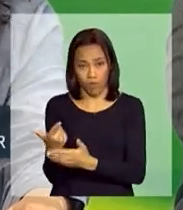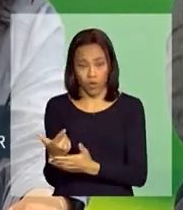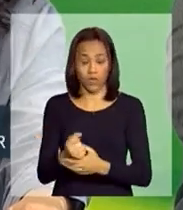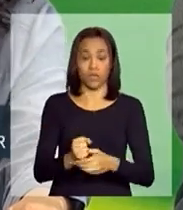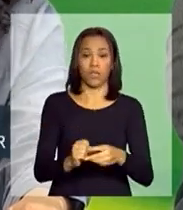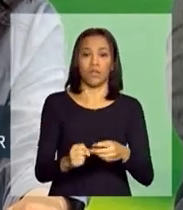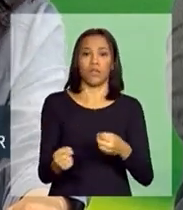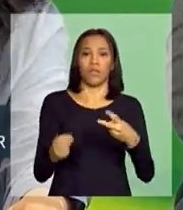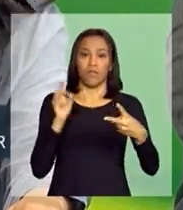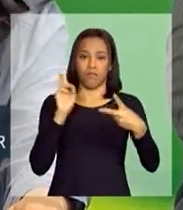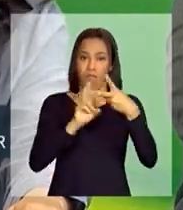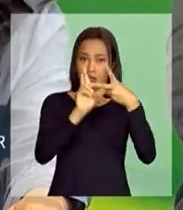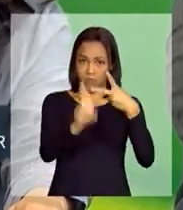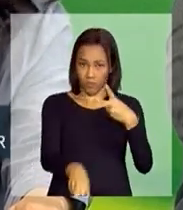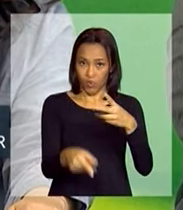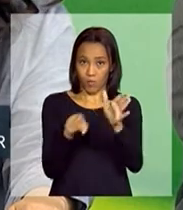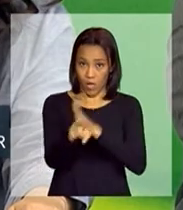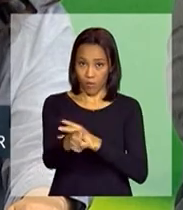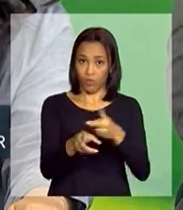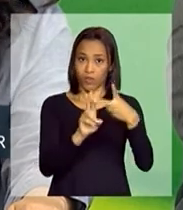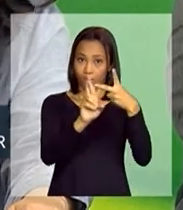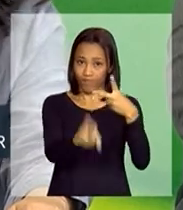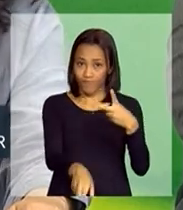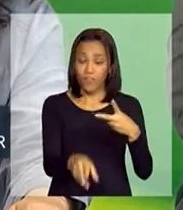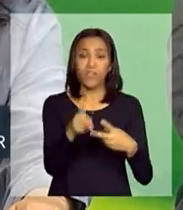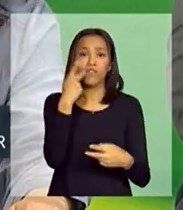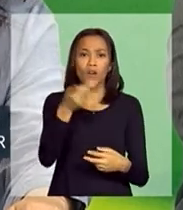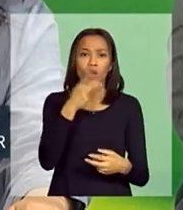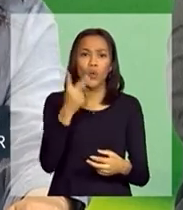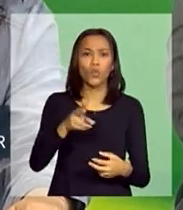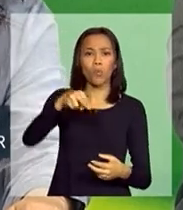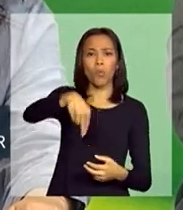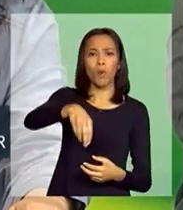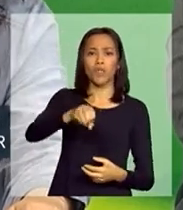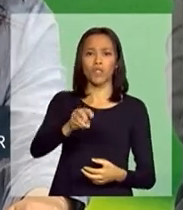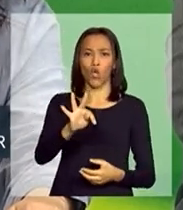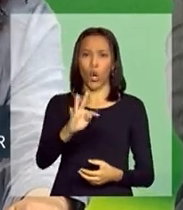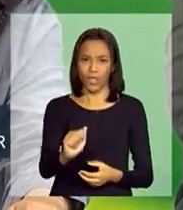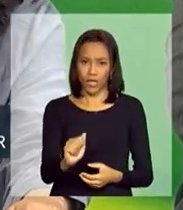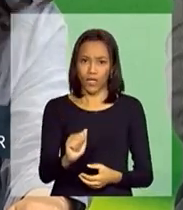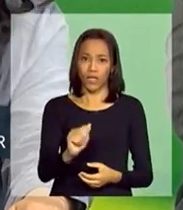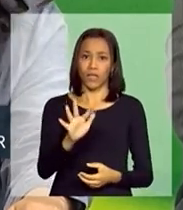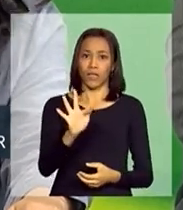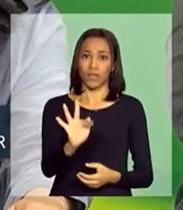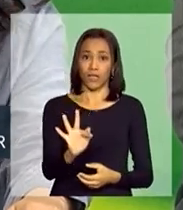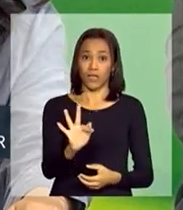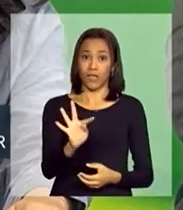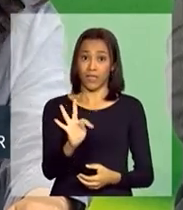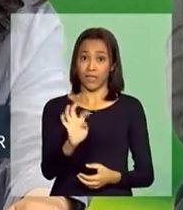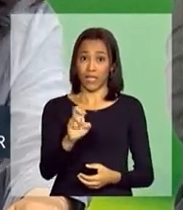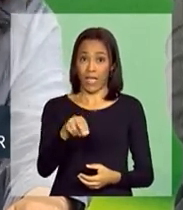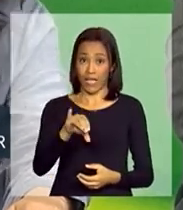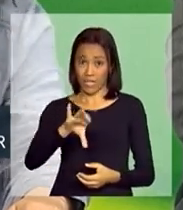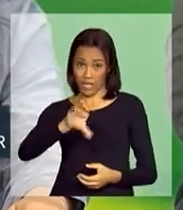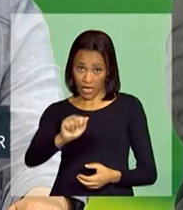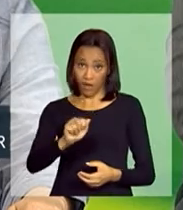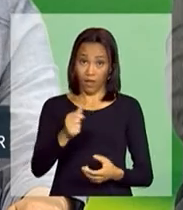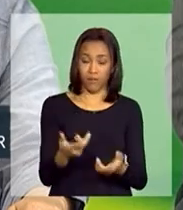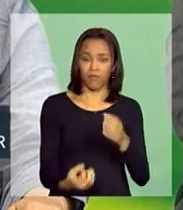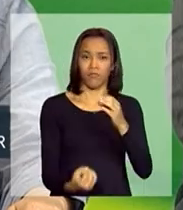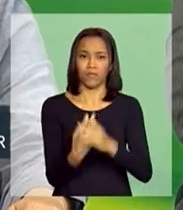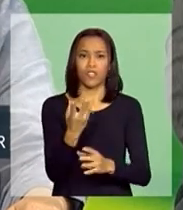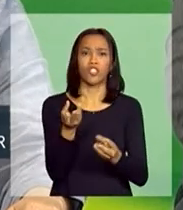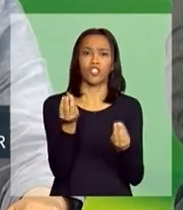você se referiu a uma nota técnica é que o departamento de proteção e defesa do consumidor